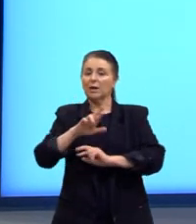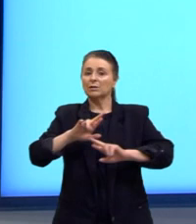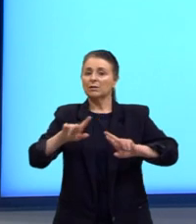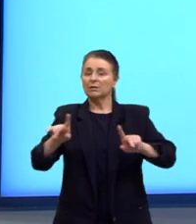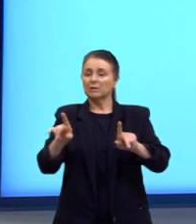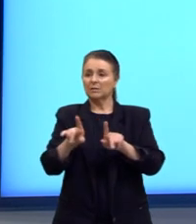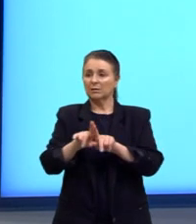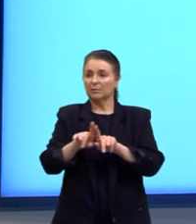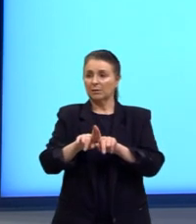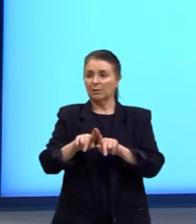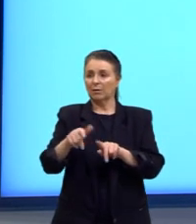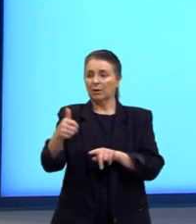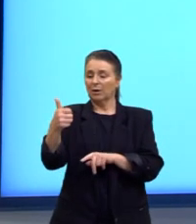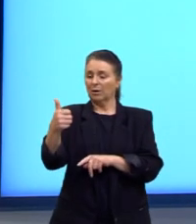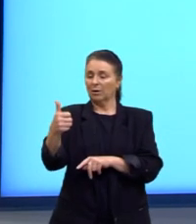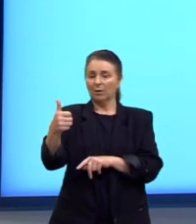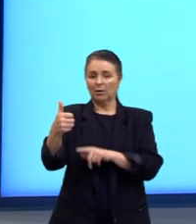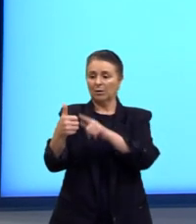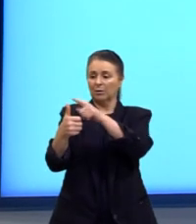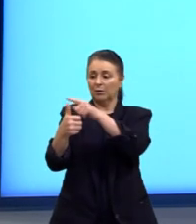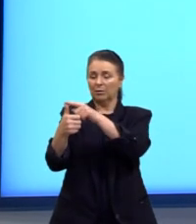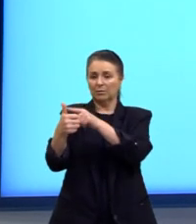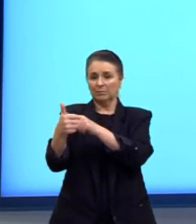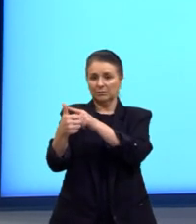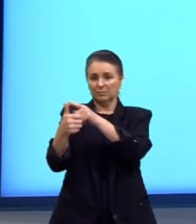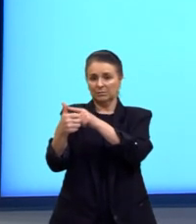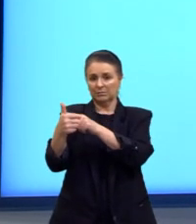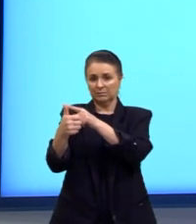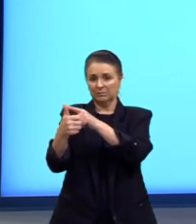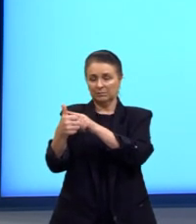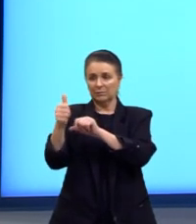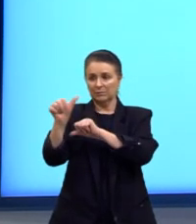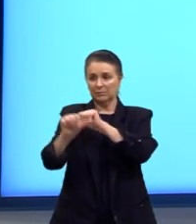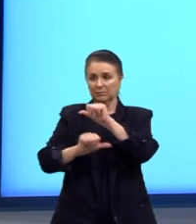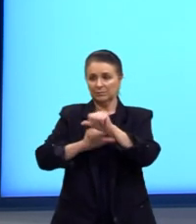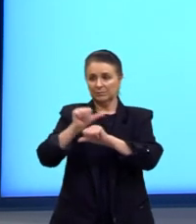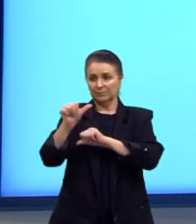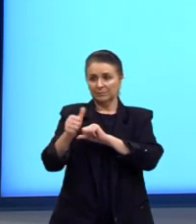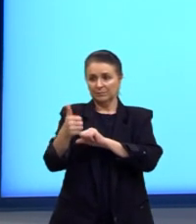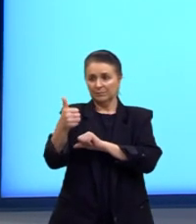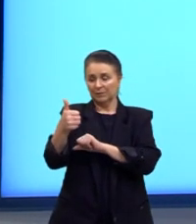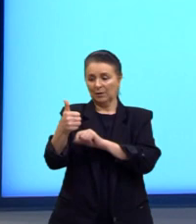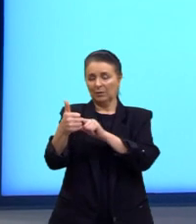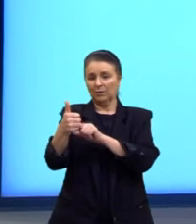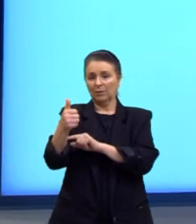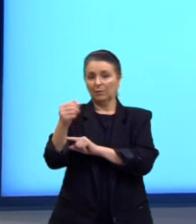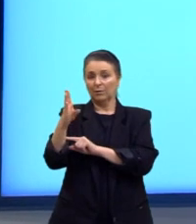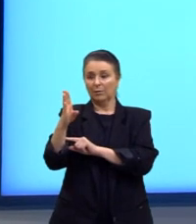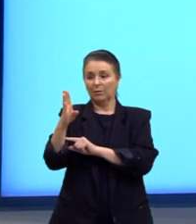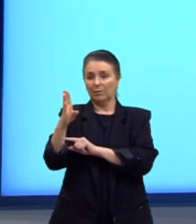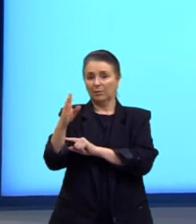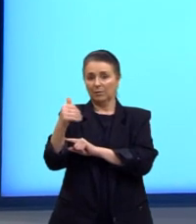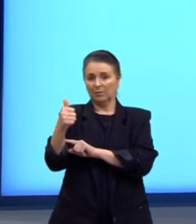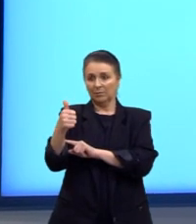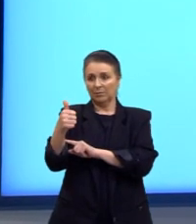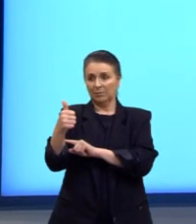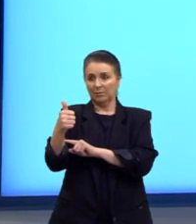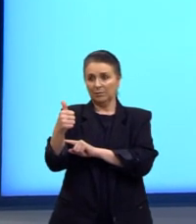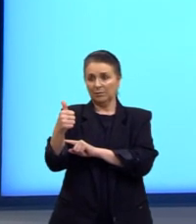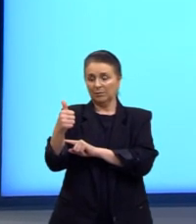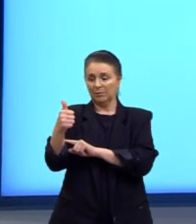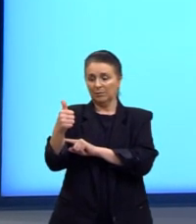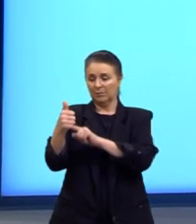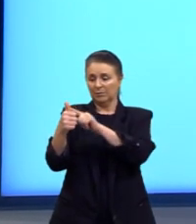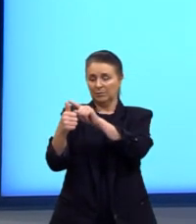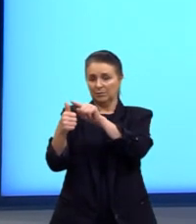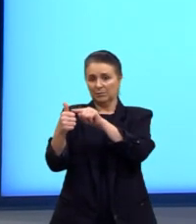Então vejam, ó. Agora mudou. Mudou, né? que eu tenho, ó? O campo